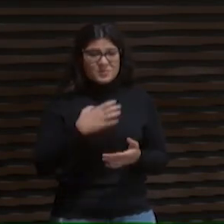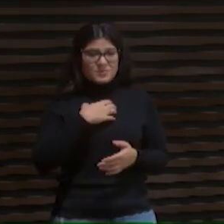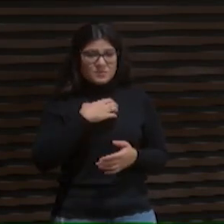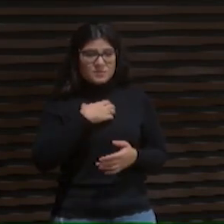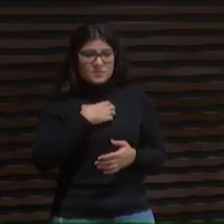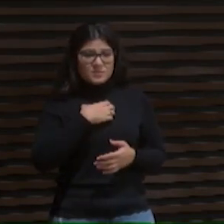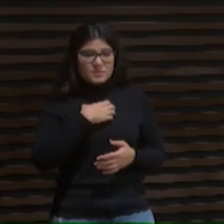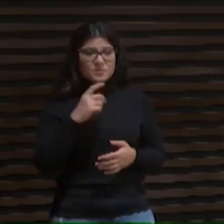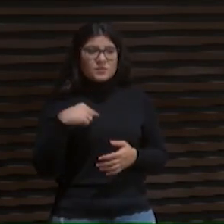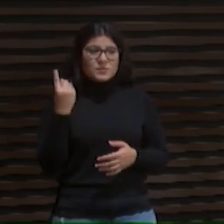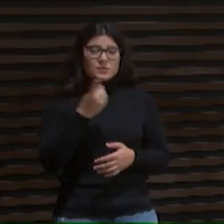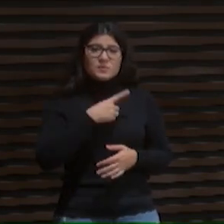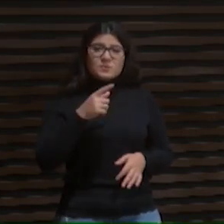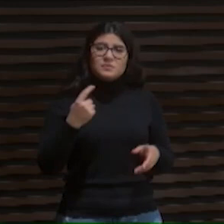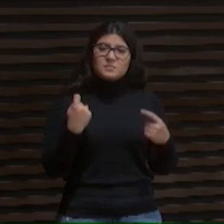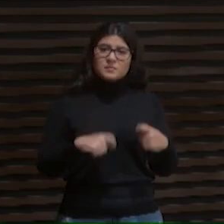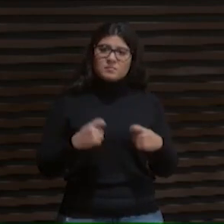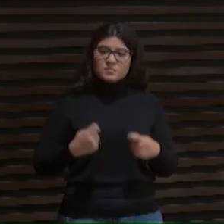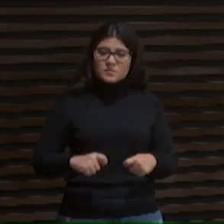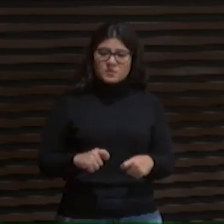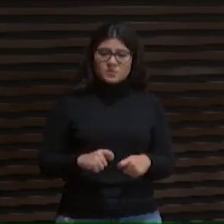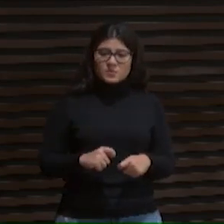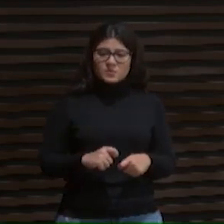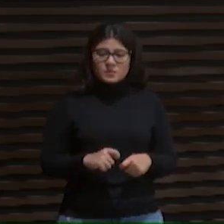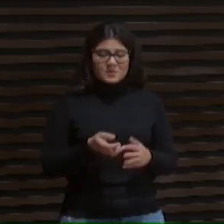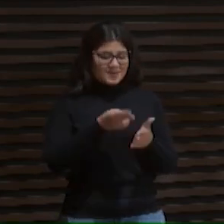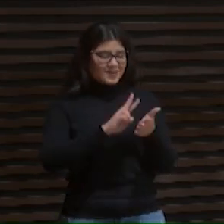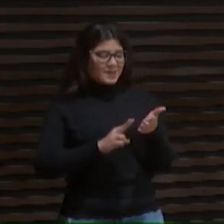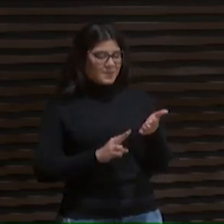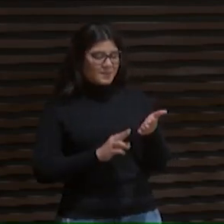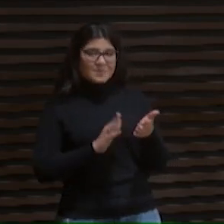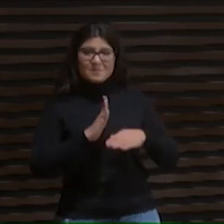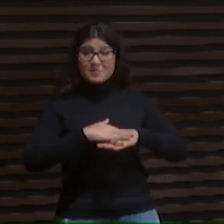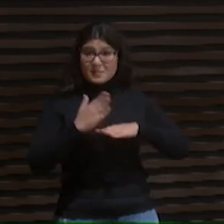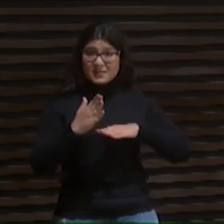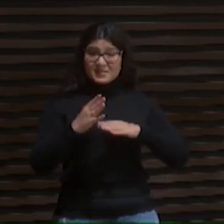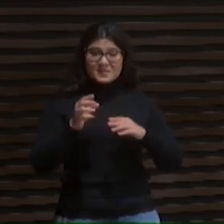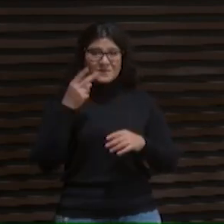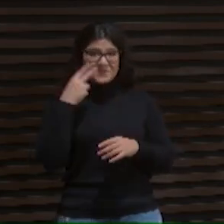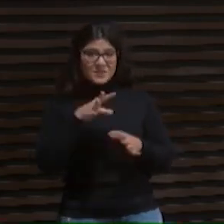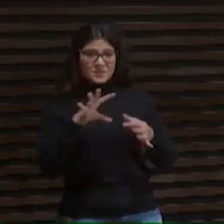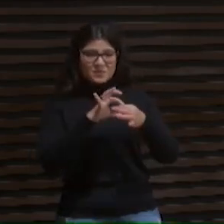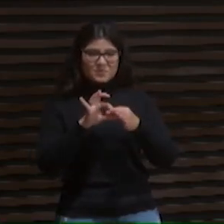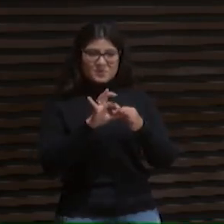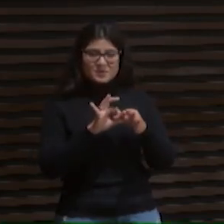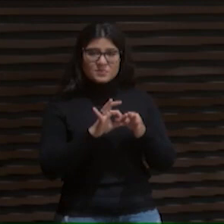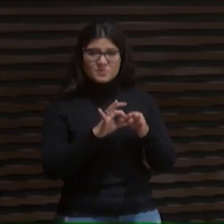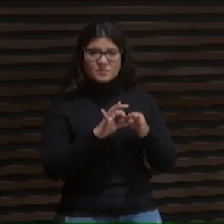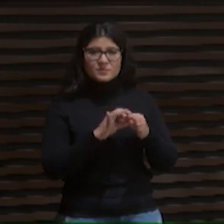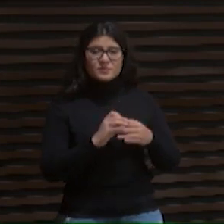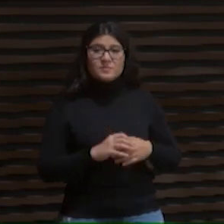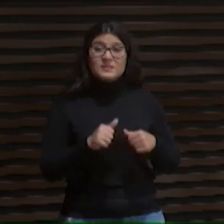sentido, nós temos que ser mais abrangentes, temos que olhar o contexto. E nesse